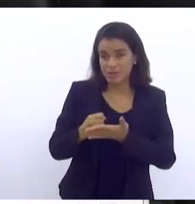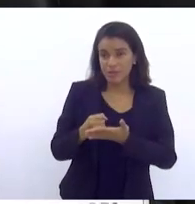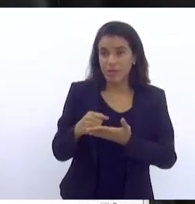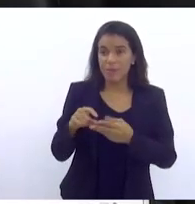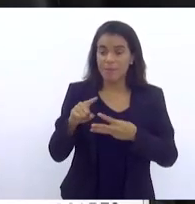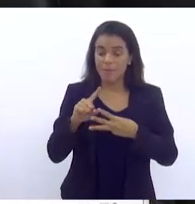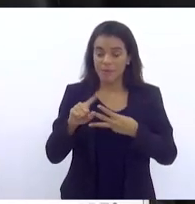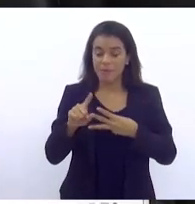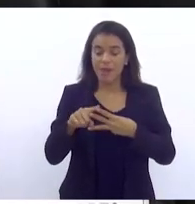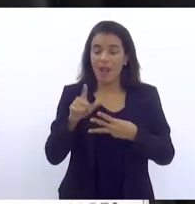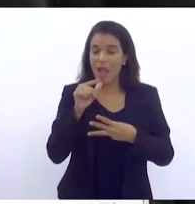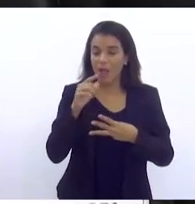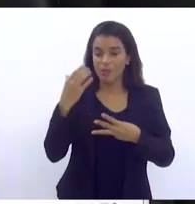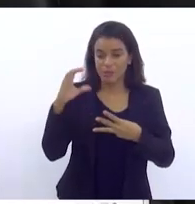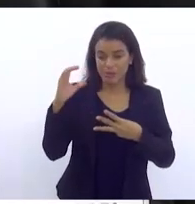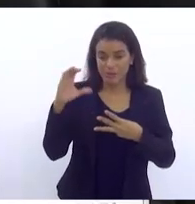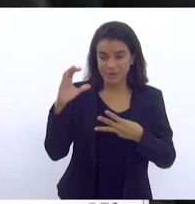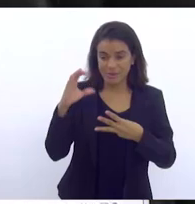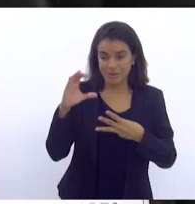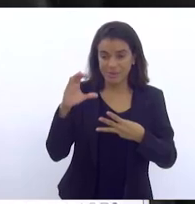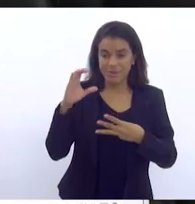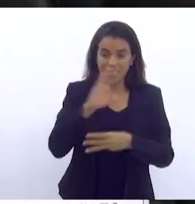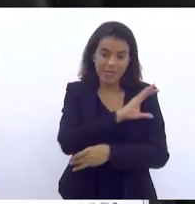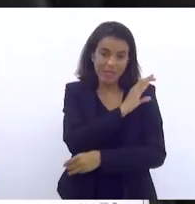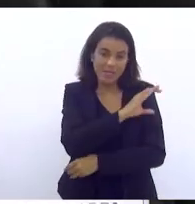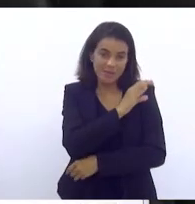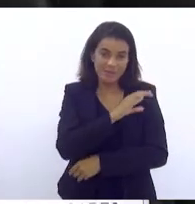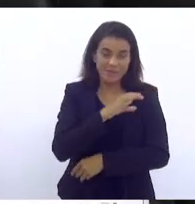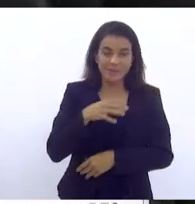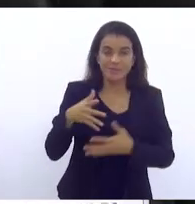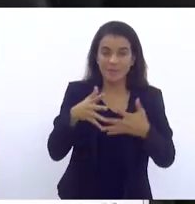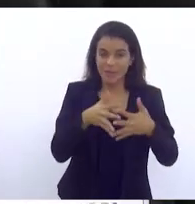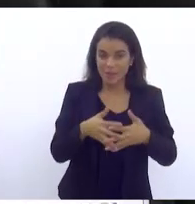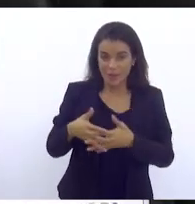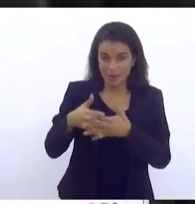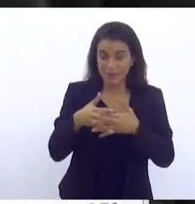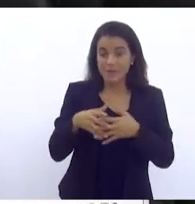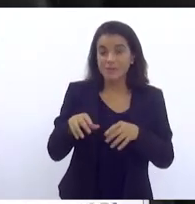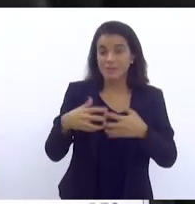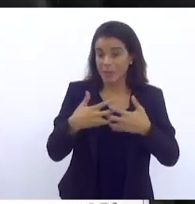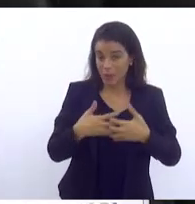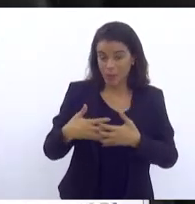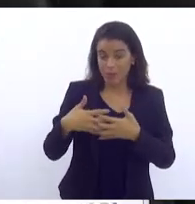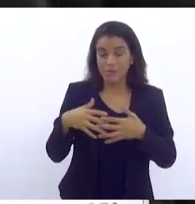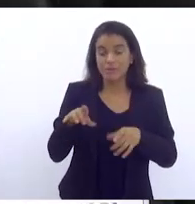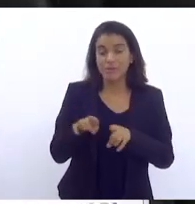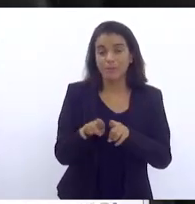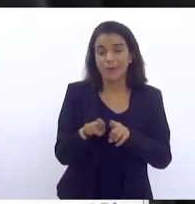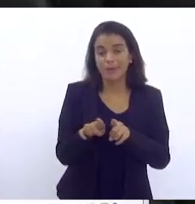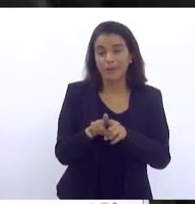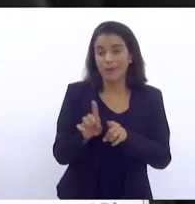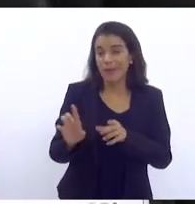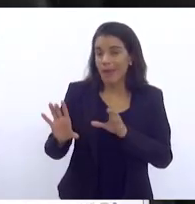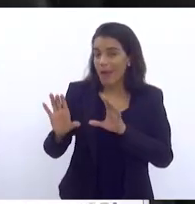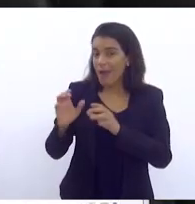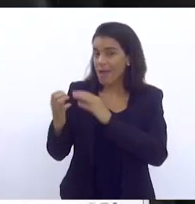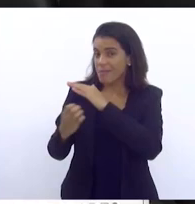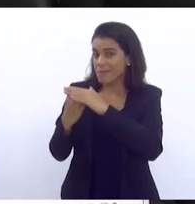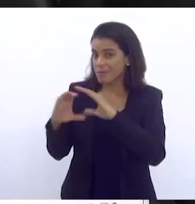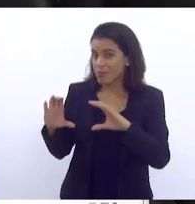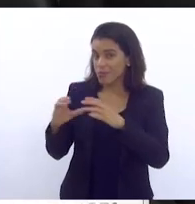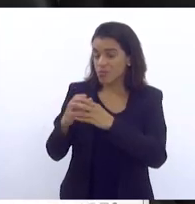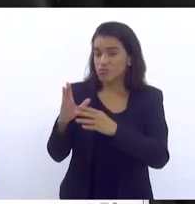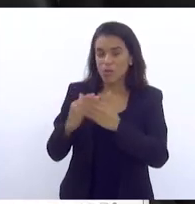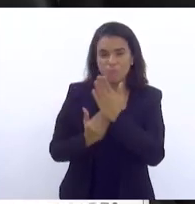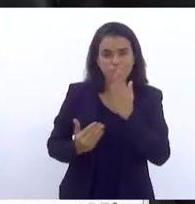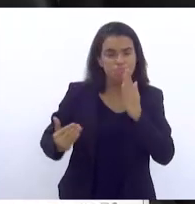de Niterói segundo Campos e terceiro Petrópolis sendo que Águas de Niterói uma empresa do grupo já alcançou o Marco de